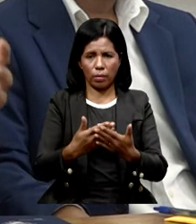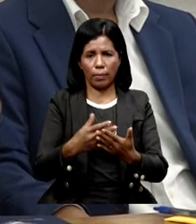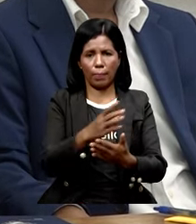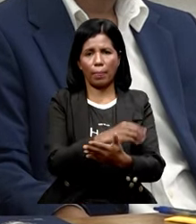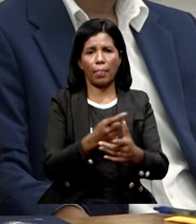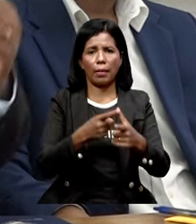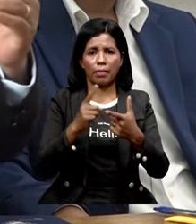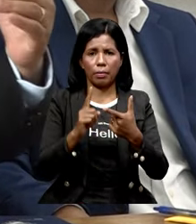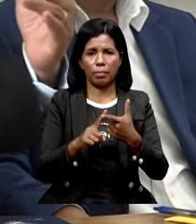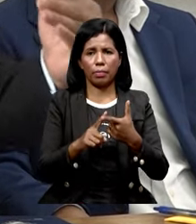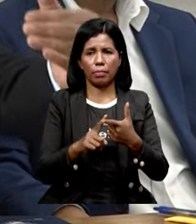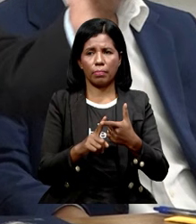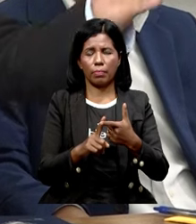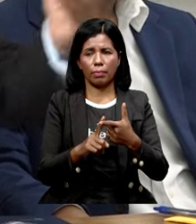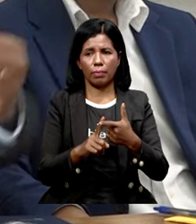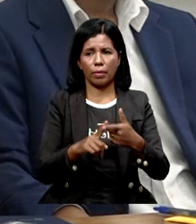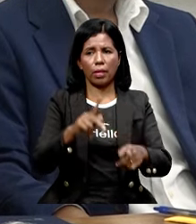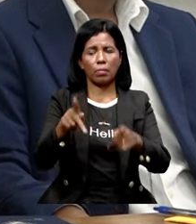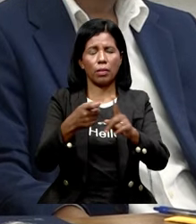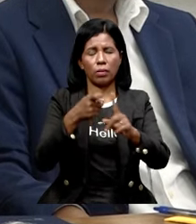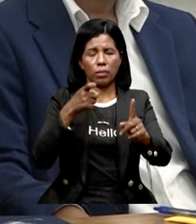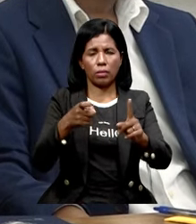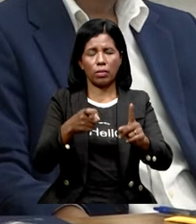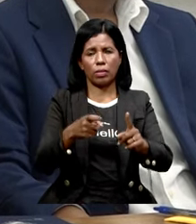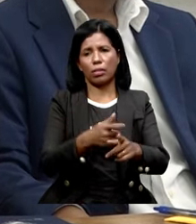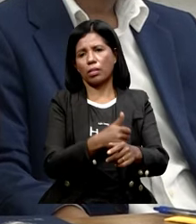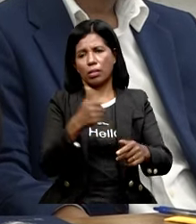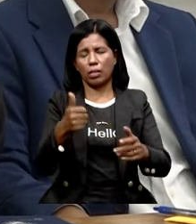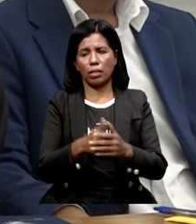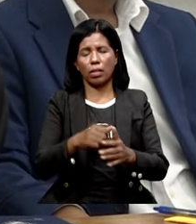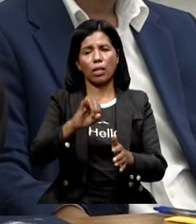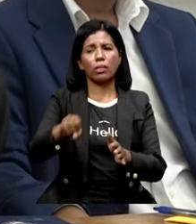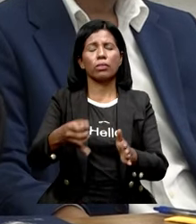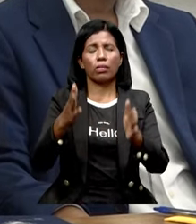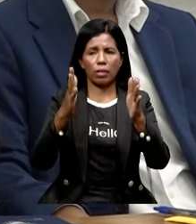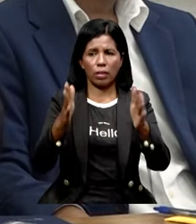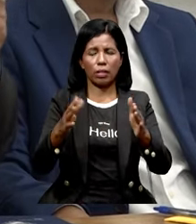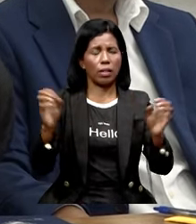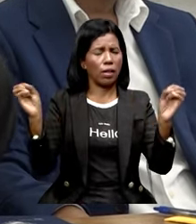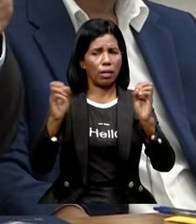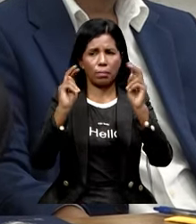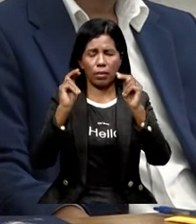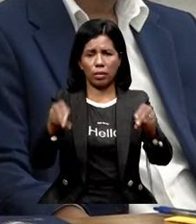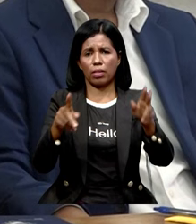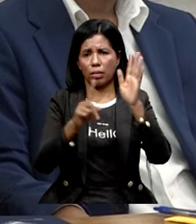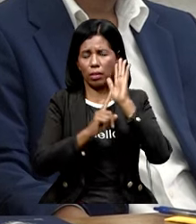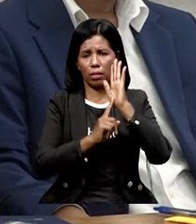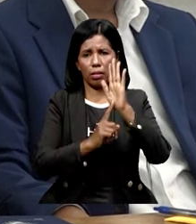atene respeita ema husi profissão ser selo. Jornalista la precisa hatudo ni